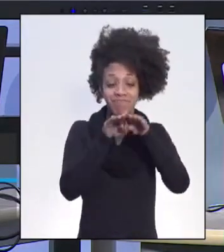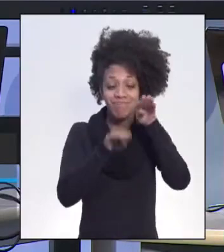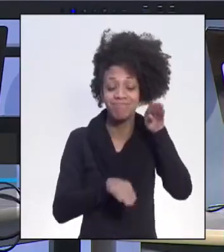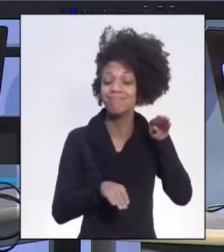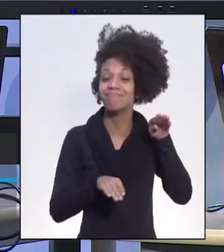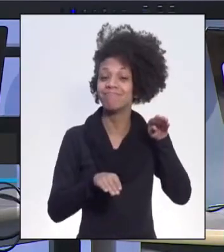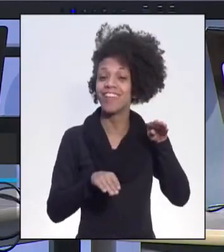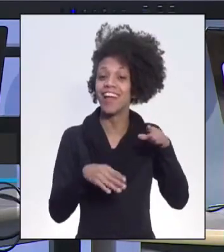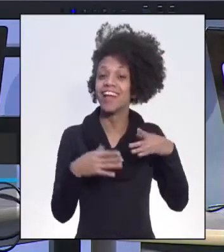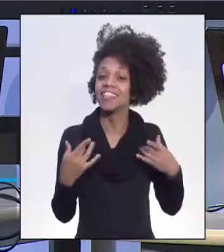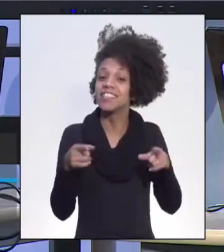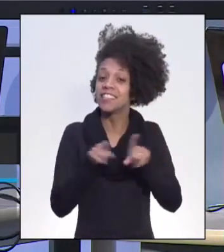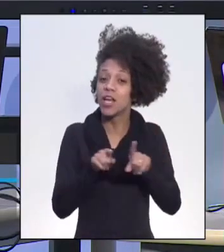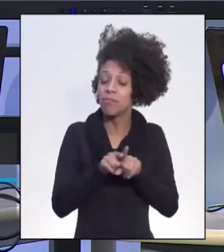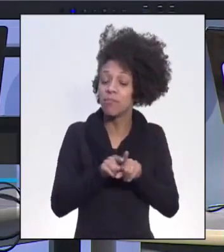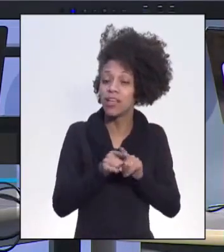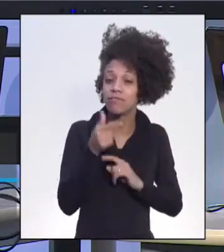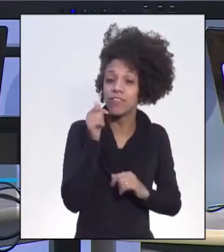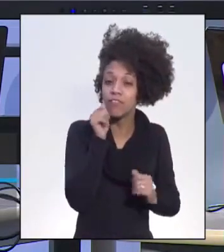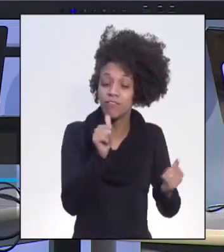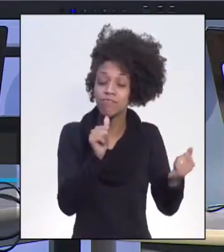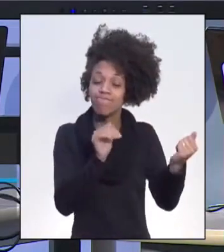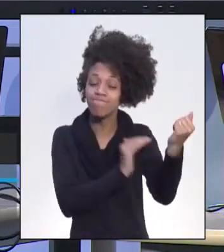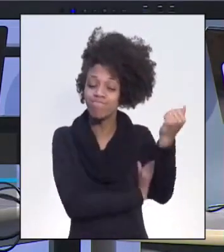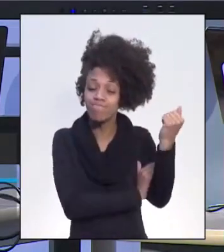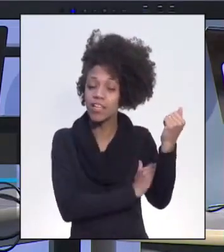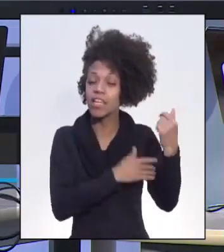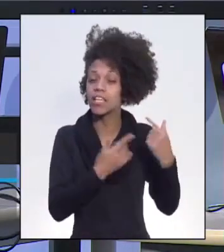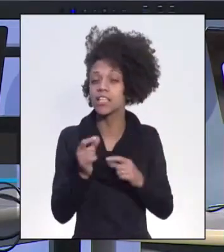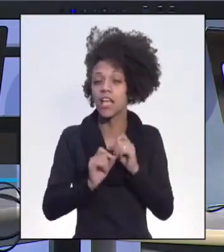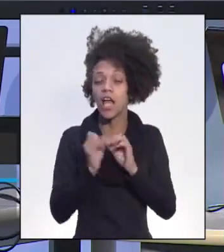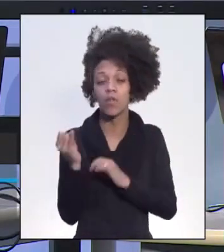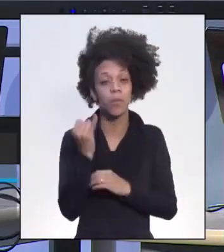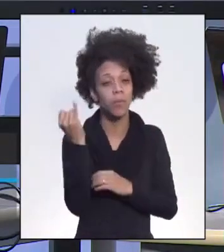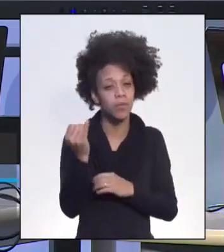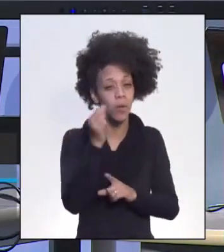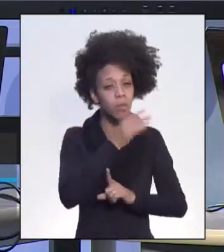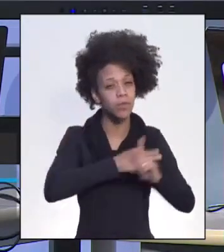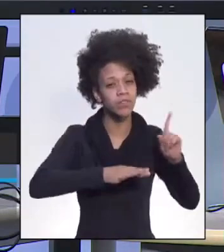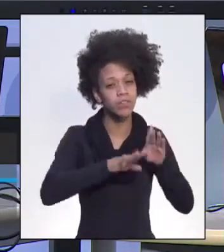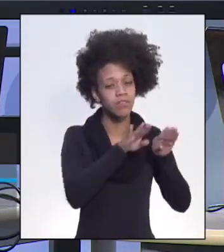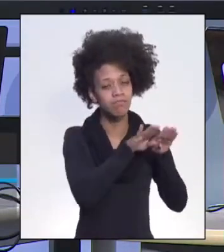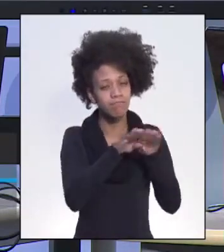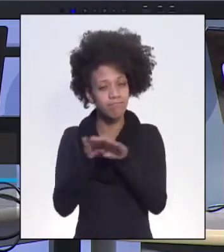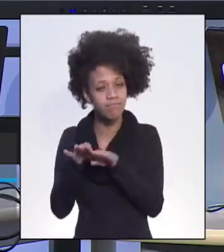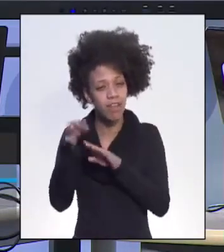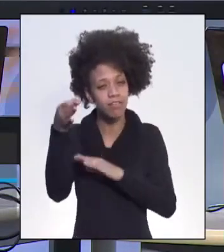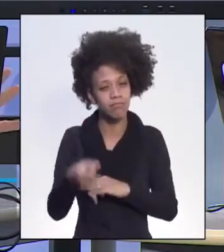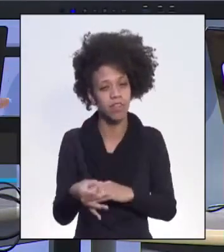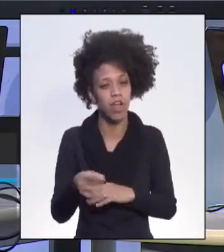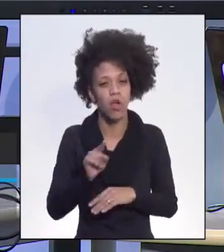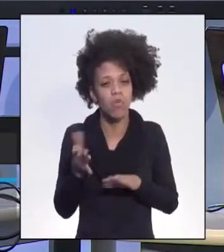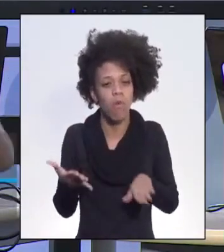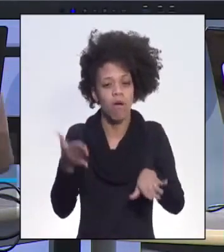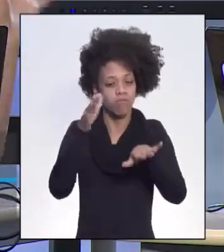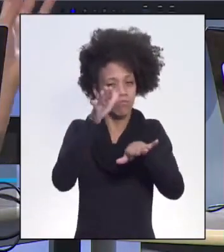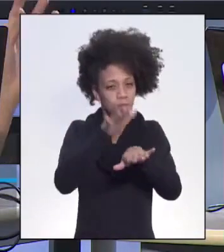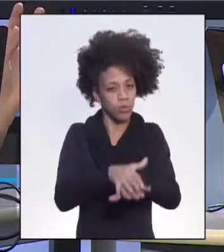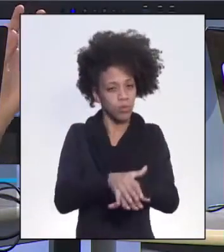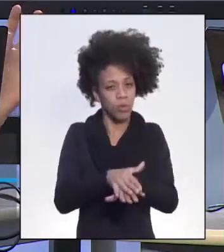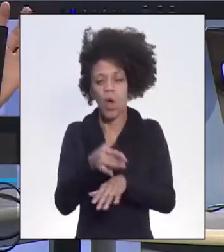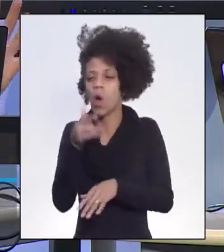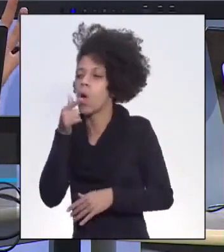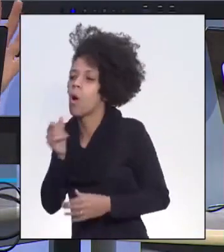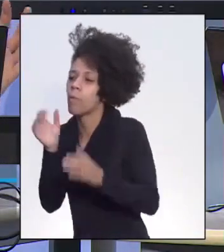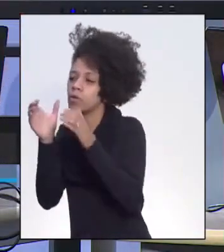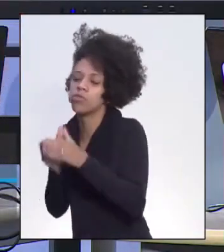movimento feminista no sentido de que ele é fundamental para termos uma sociedade mais justa. Não é um segregacionismo, homens de um